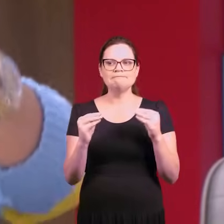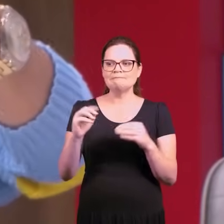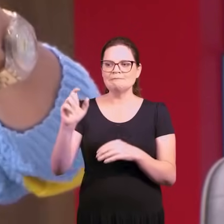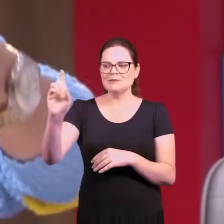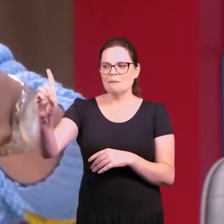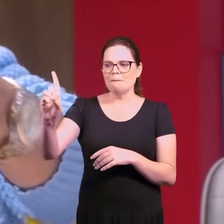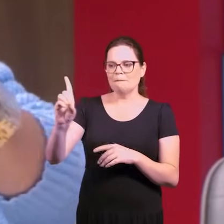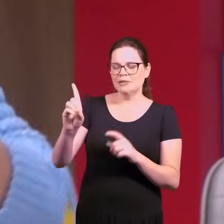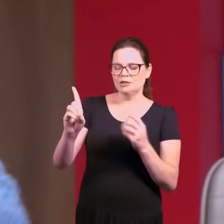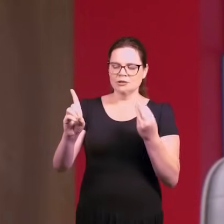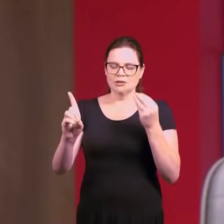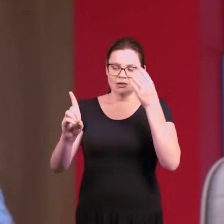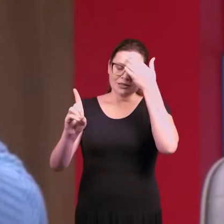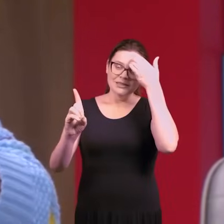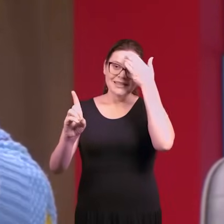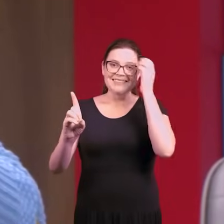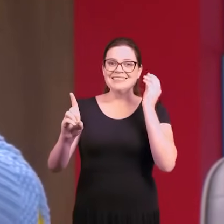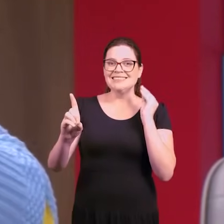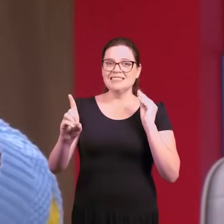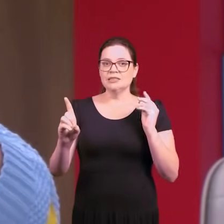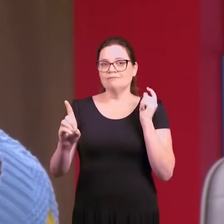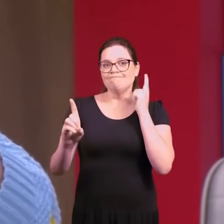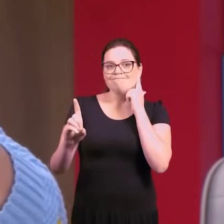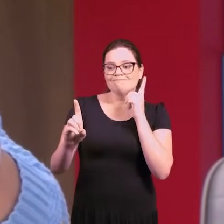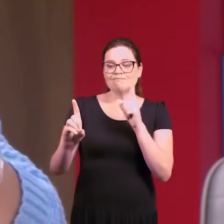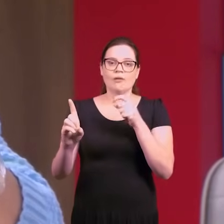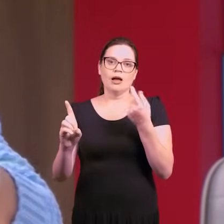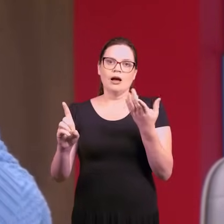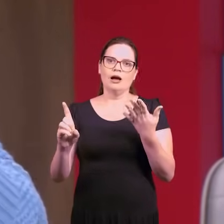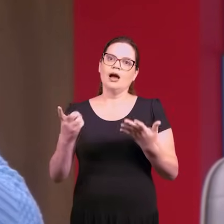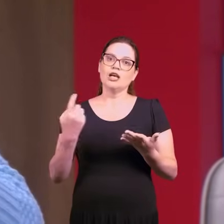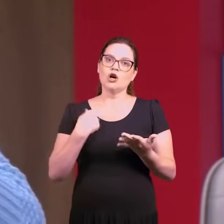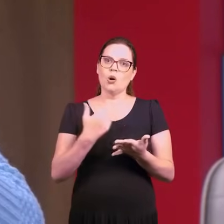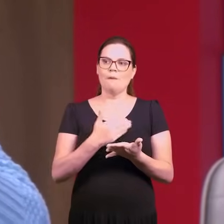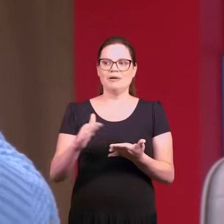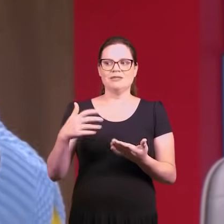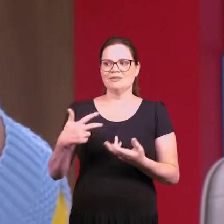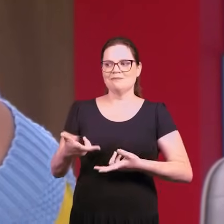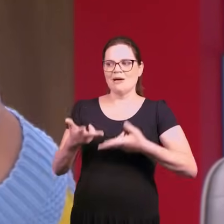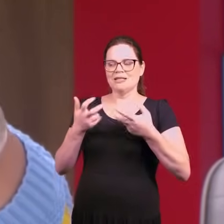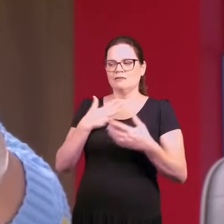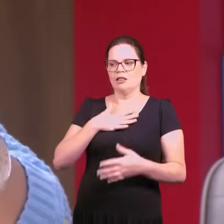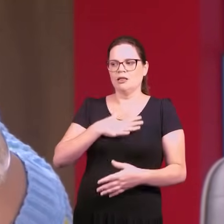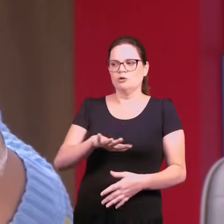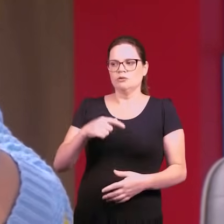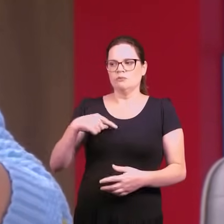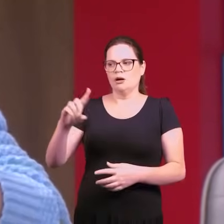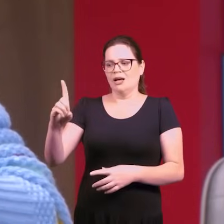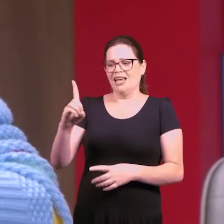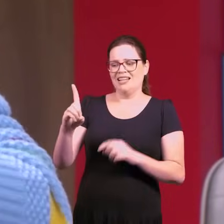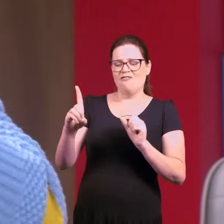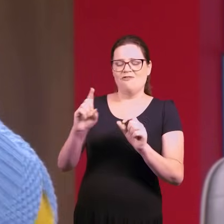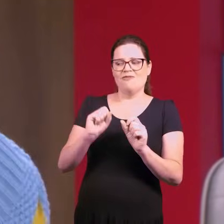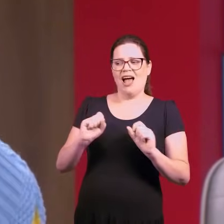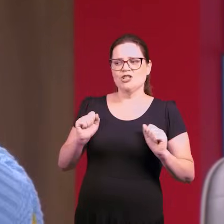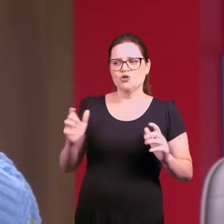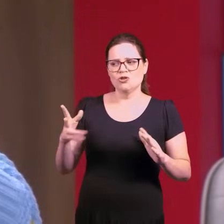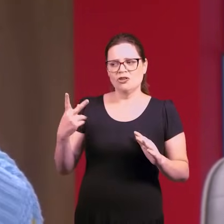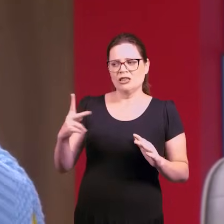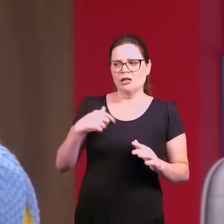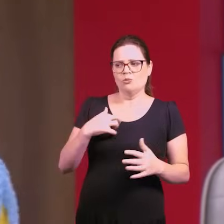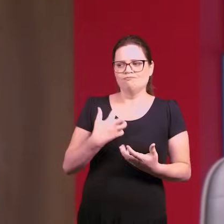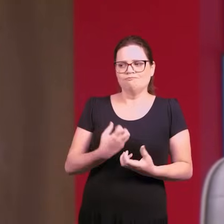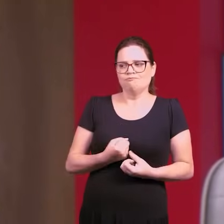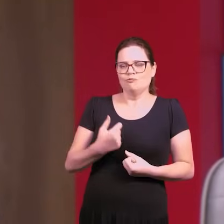naquilo que você idealizou. E aí já é a primeira brecha porque aí começa mágoa, frustração,